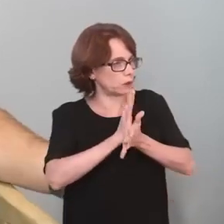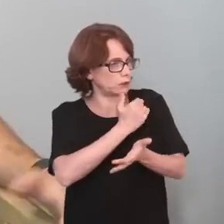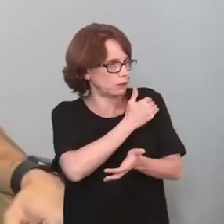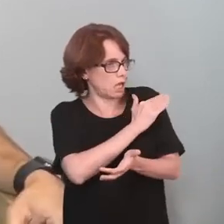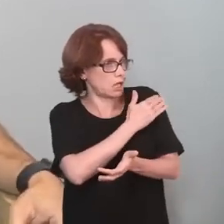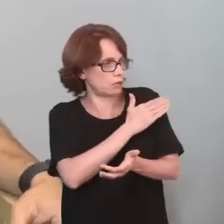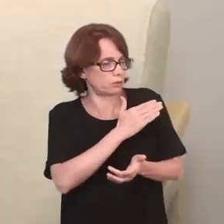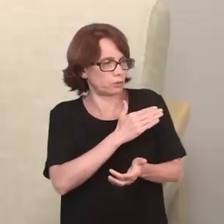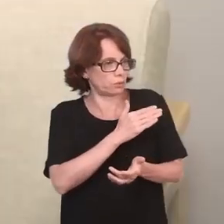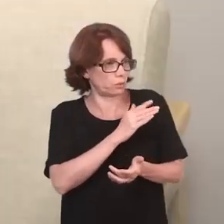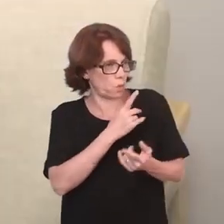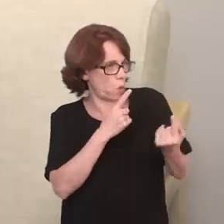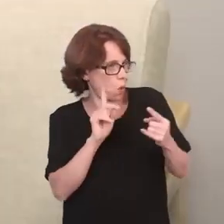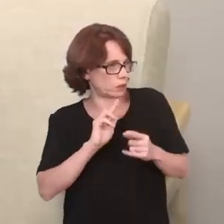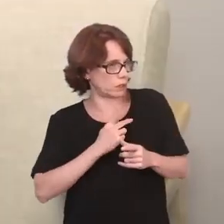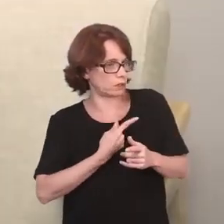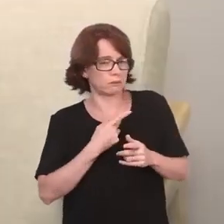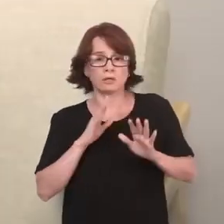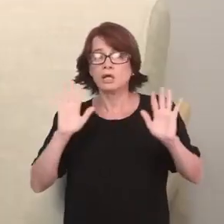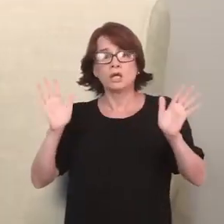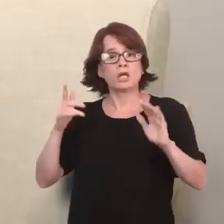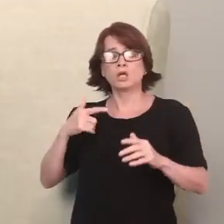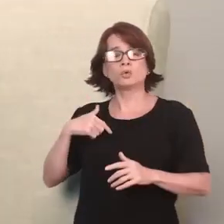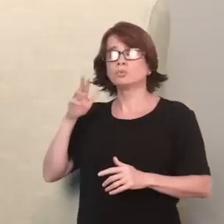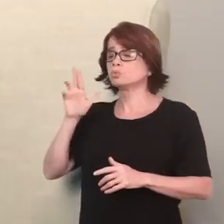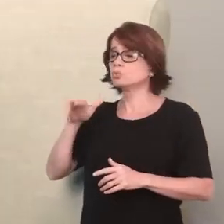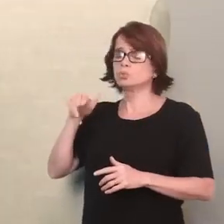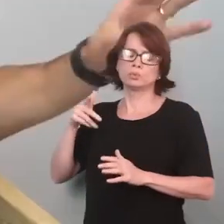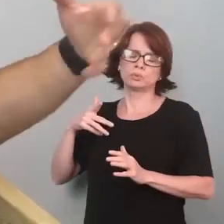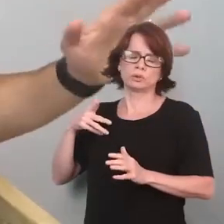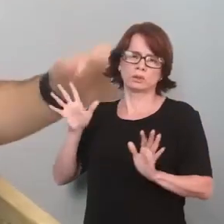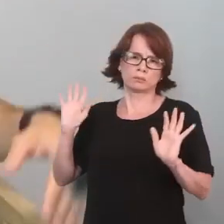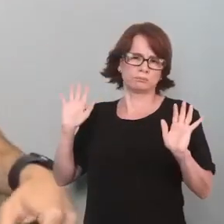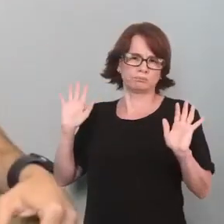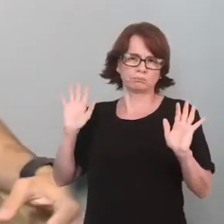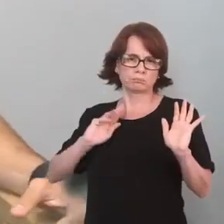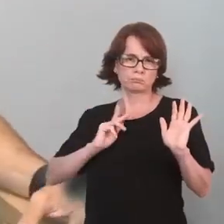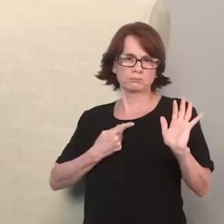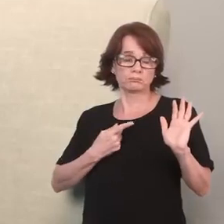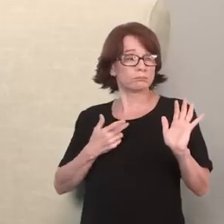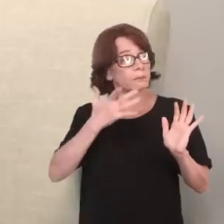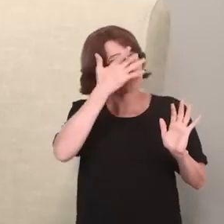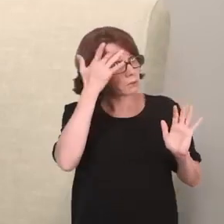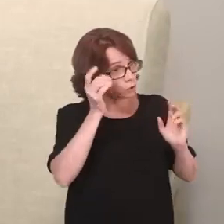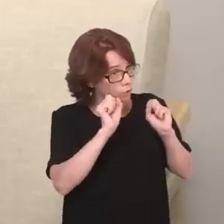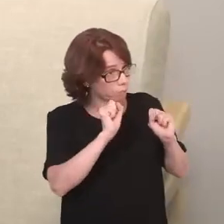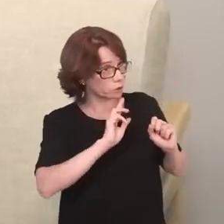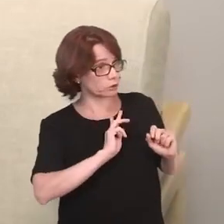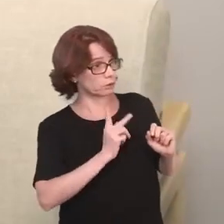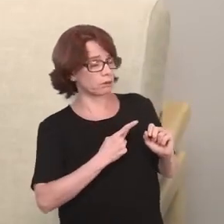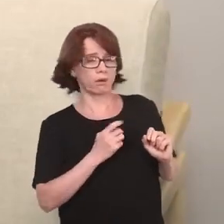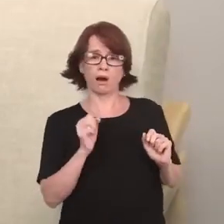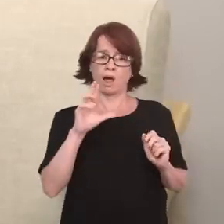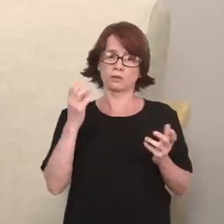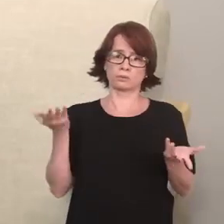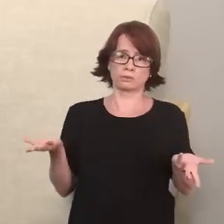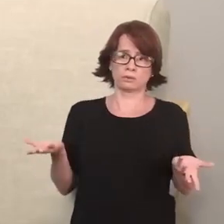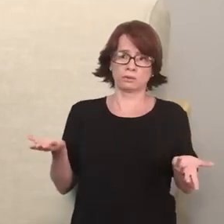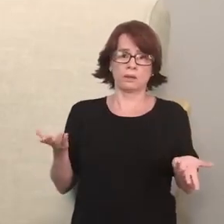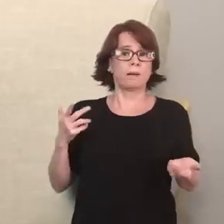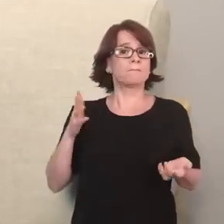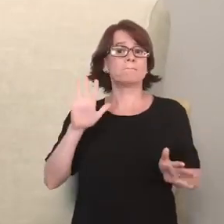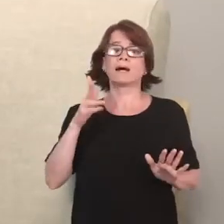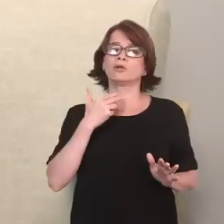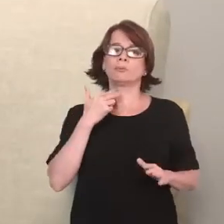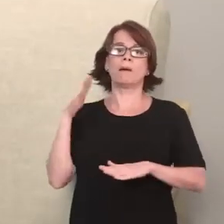contra os trans? Não tenho nenhum preconceito. A pessoa pode ser trans à vontade? Uai, pode. Desde que ela não queira